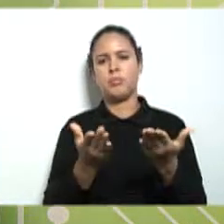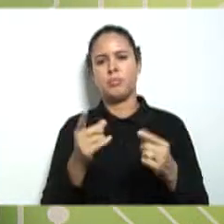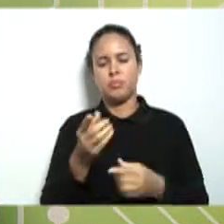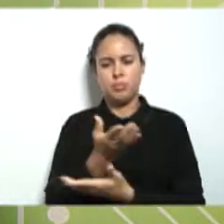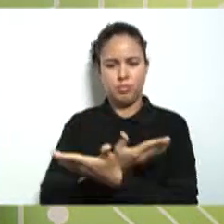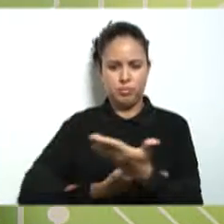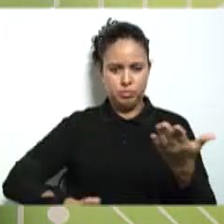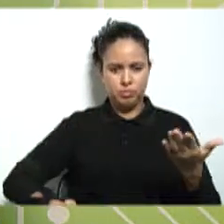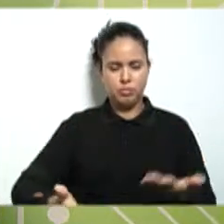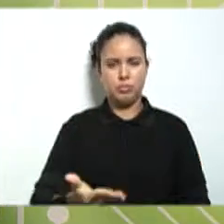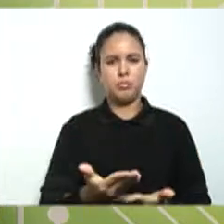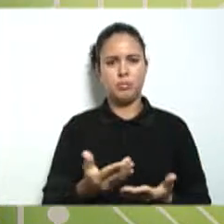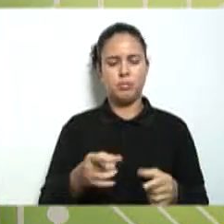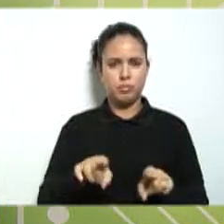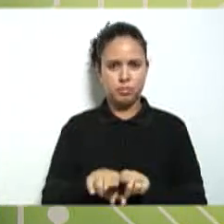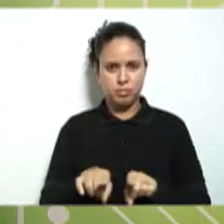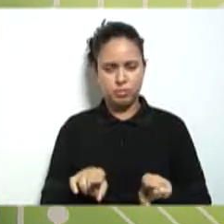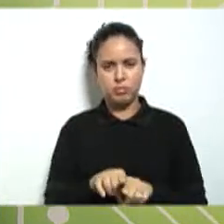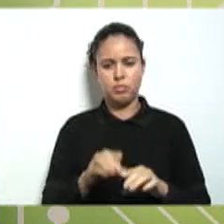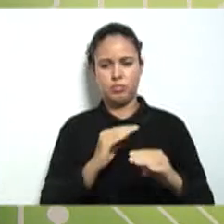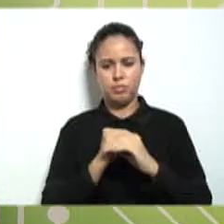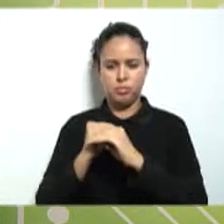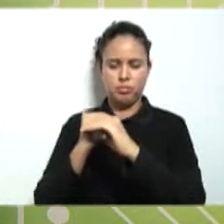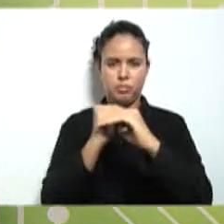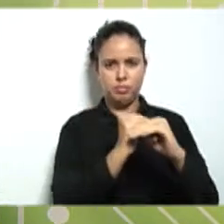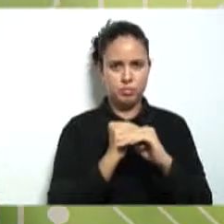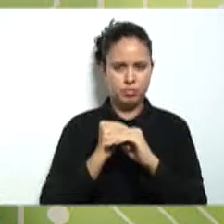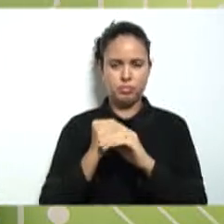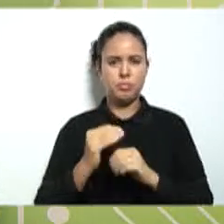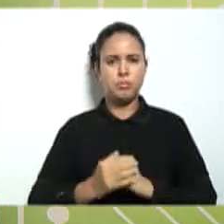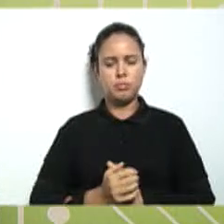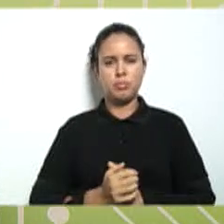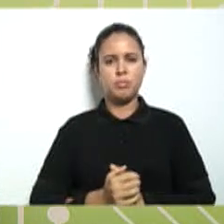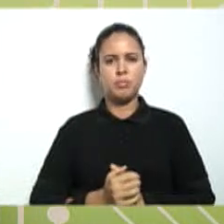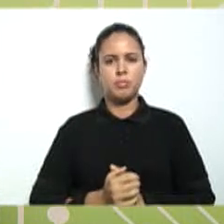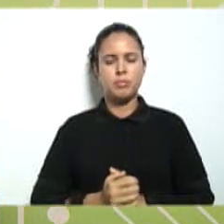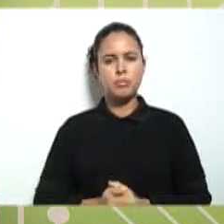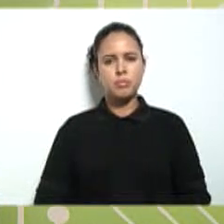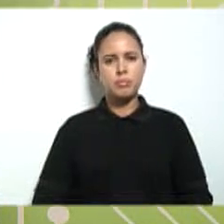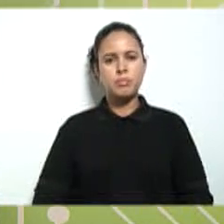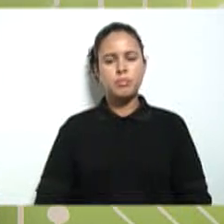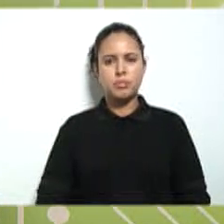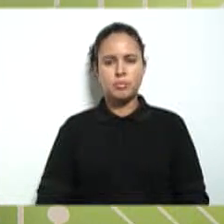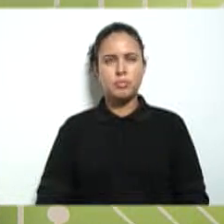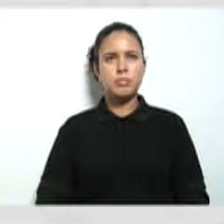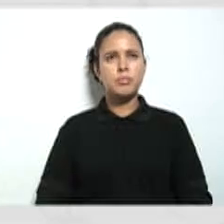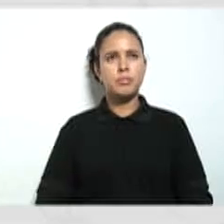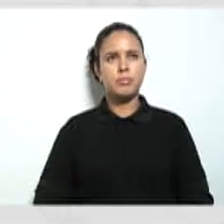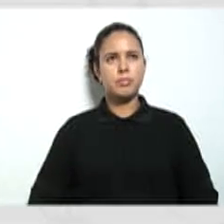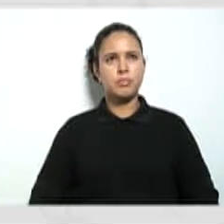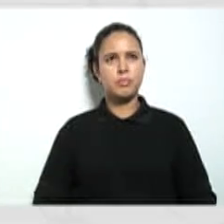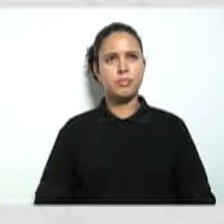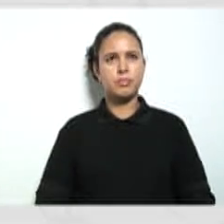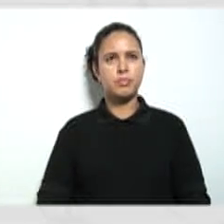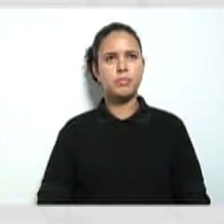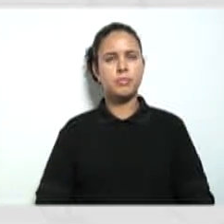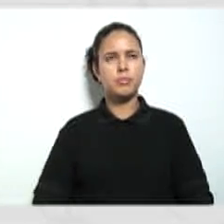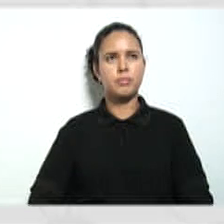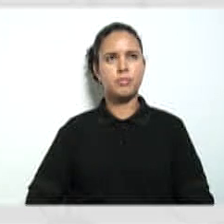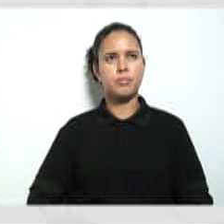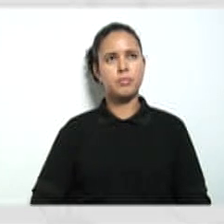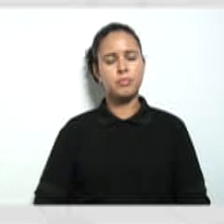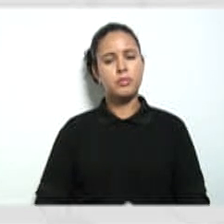distribuição, melhores possibilidades iguais para todos. Nós vemos aqui então no slide que, diferentemente das